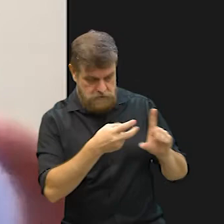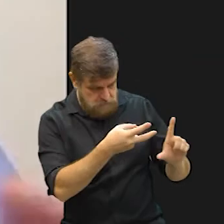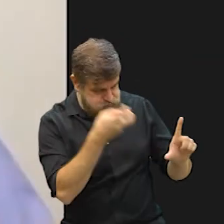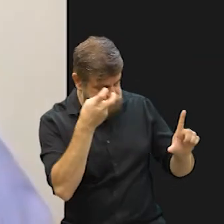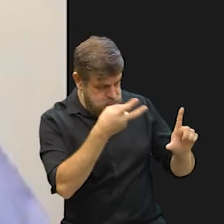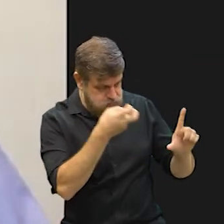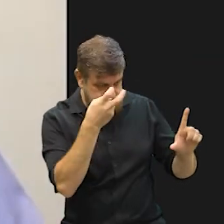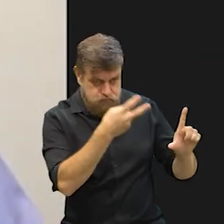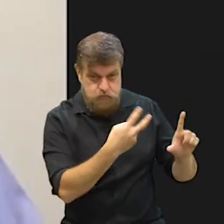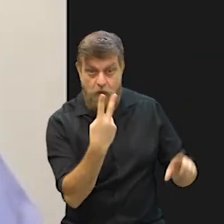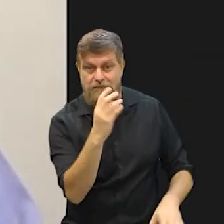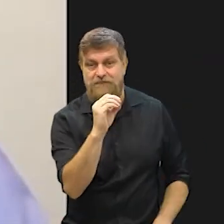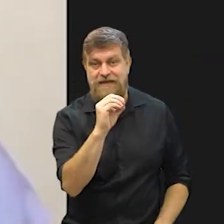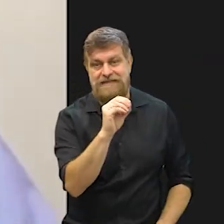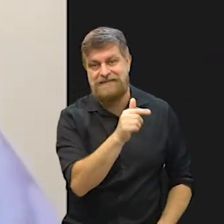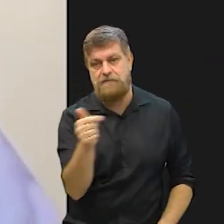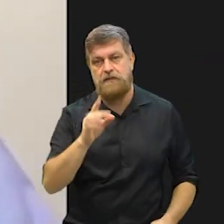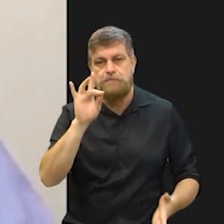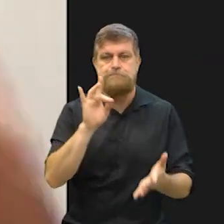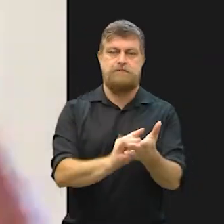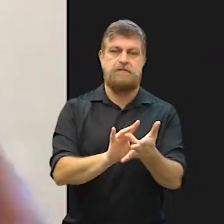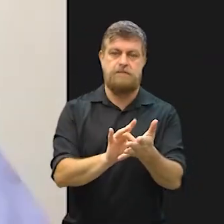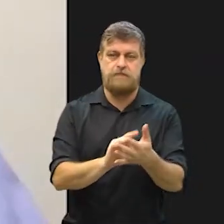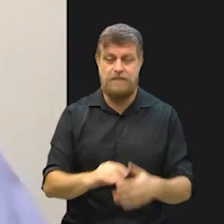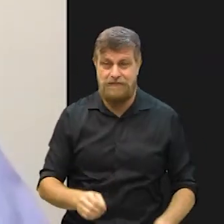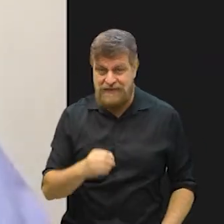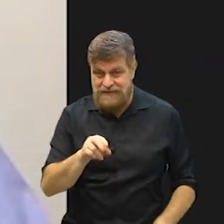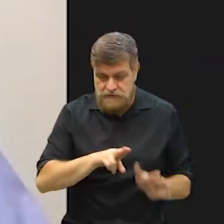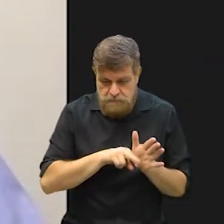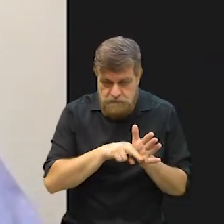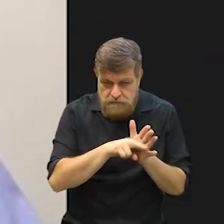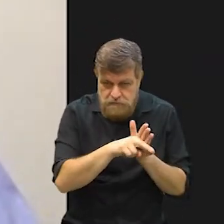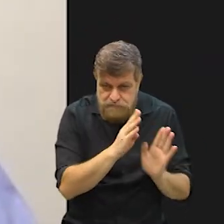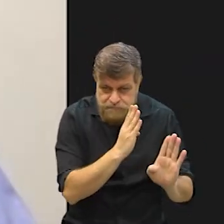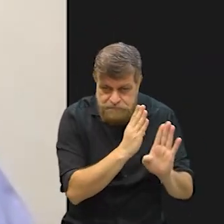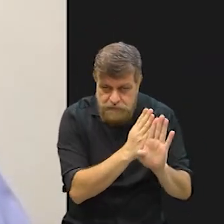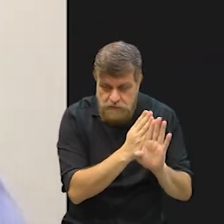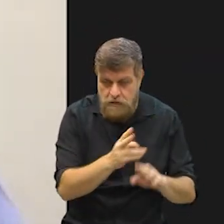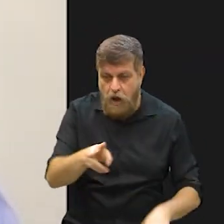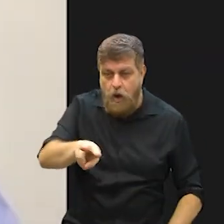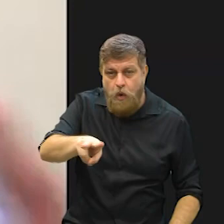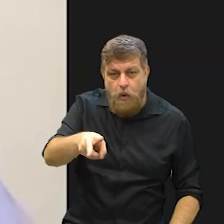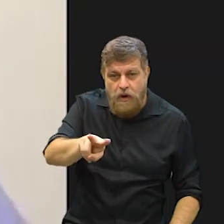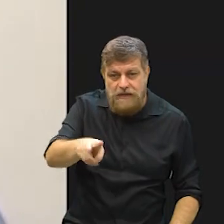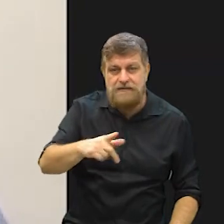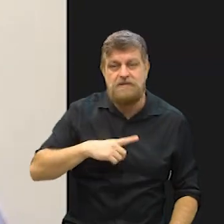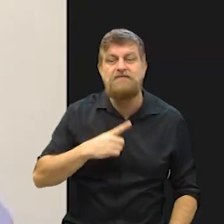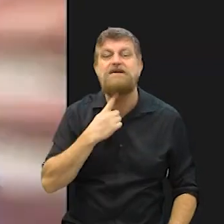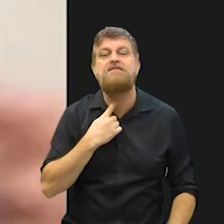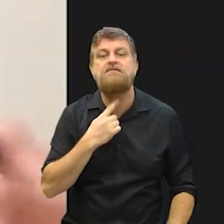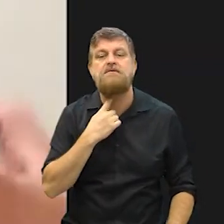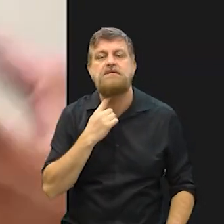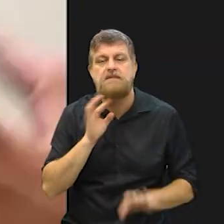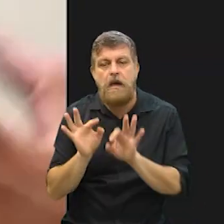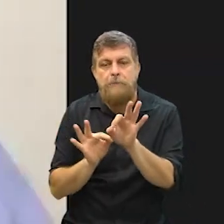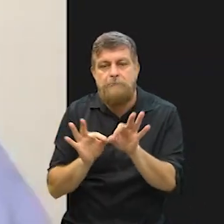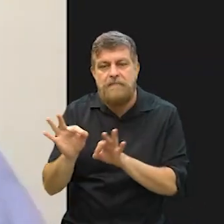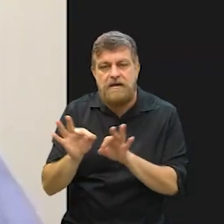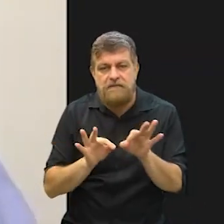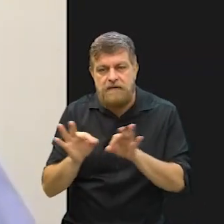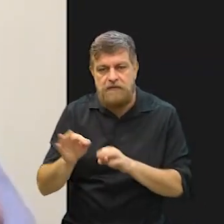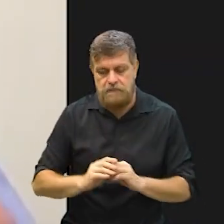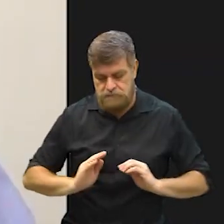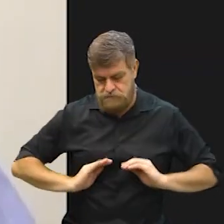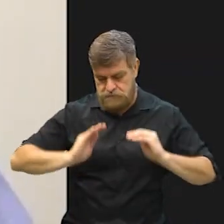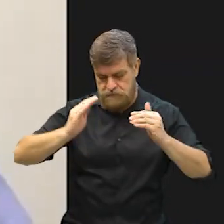não vai escapar, né? E uma vez que ela é diagnosticada, se o casal assim desejar, programar